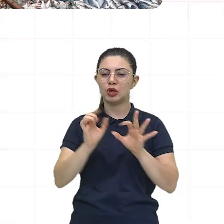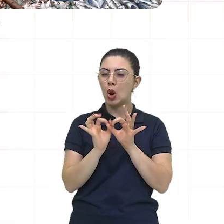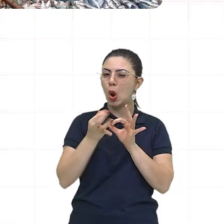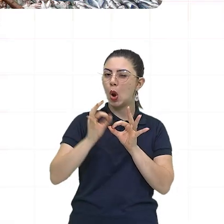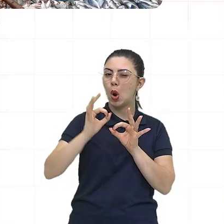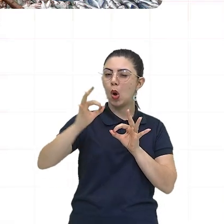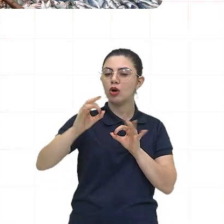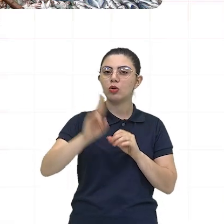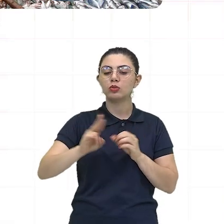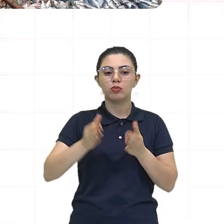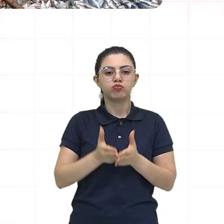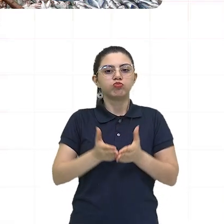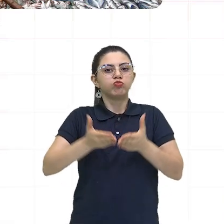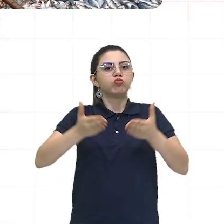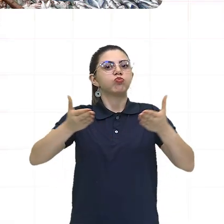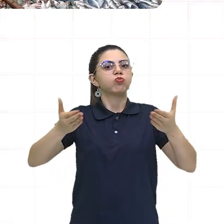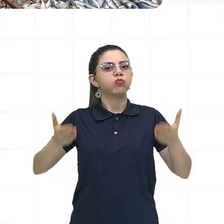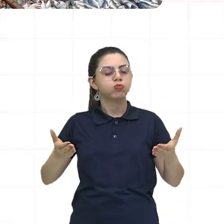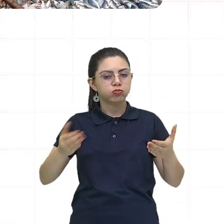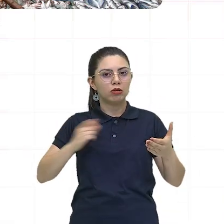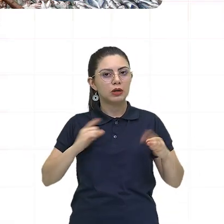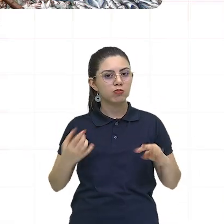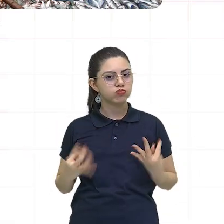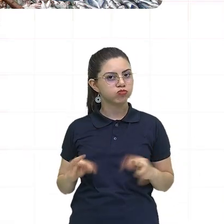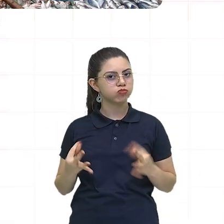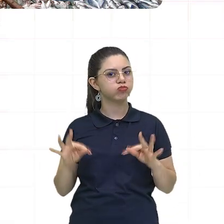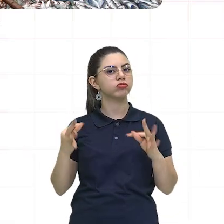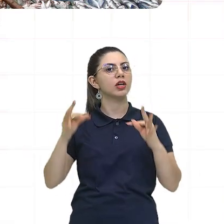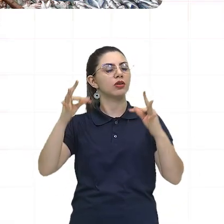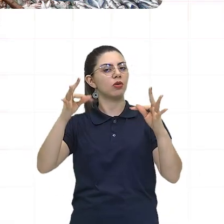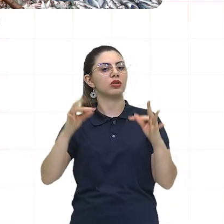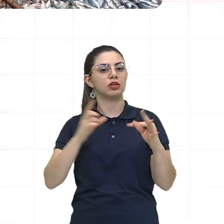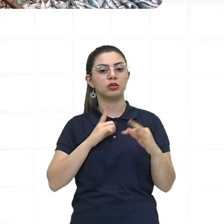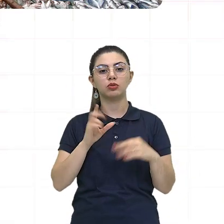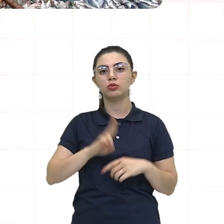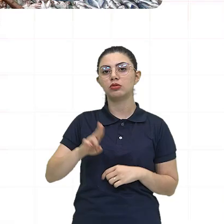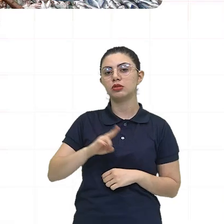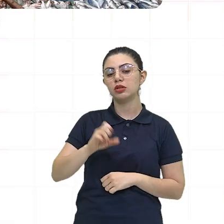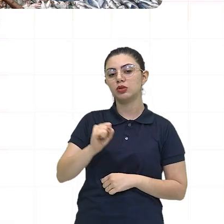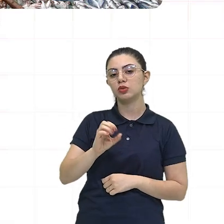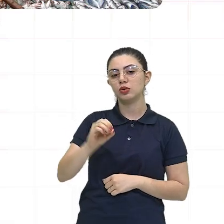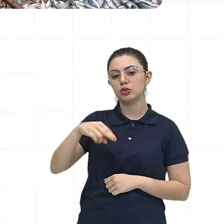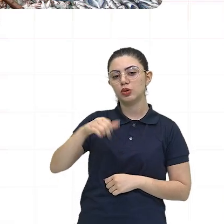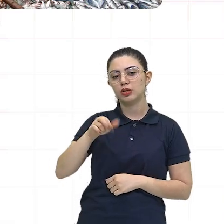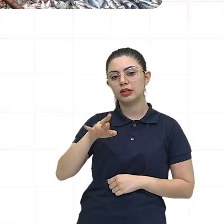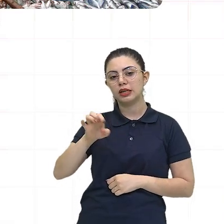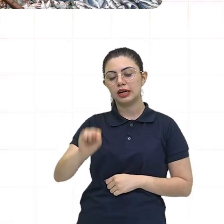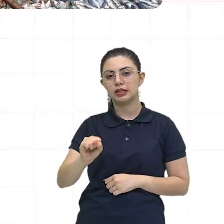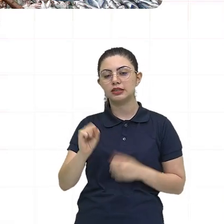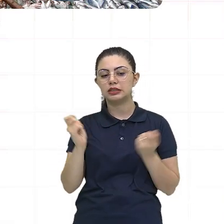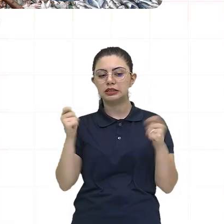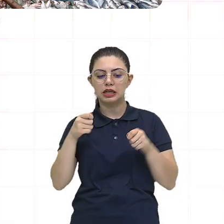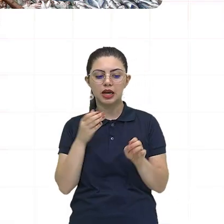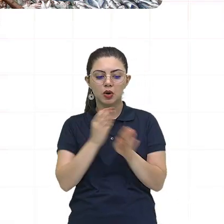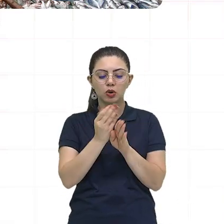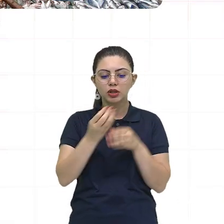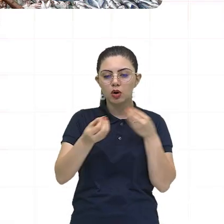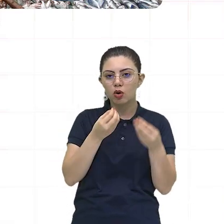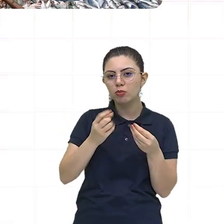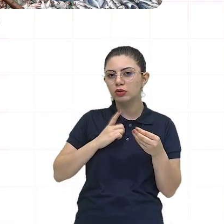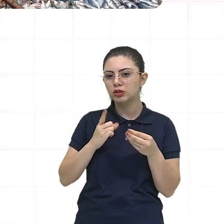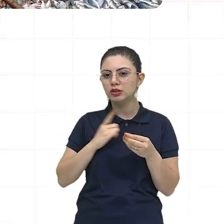grandes navios, né, e com recursos mais avançados, como sonares, que são capazes de localizar